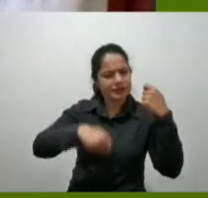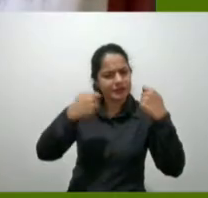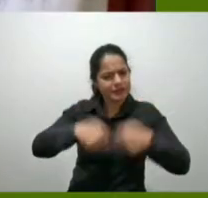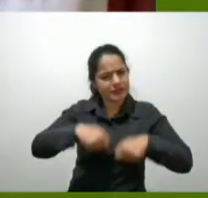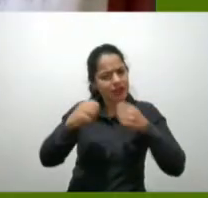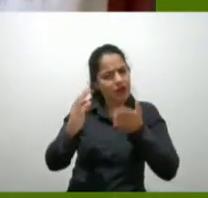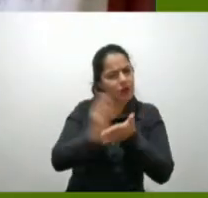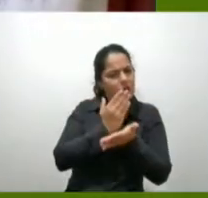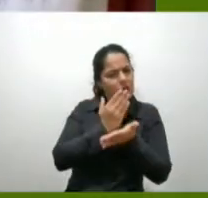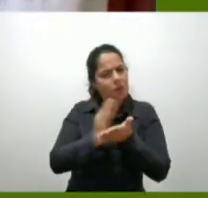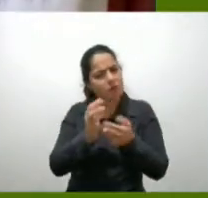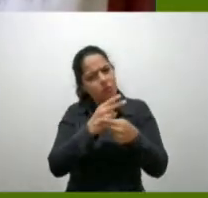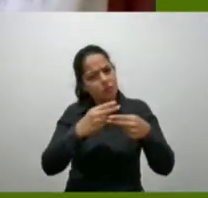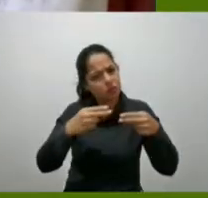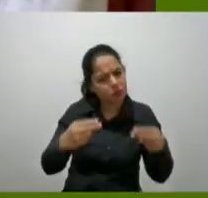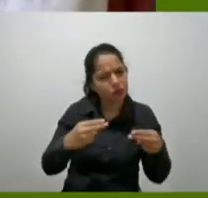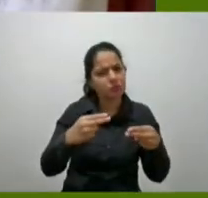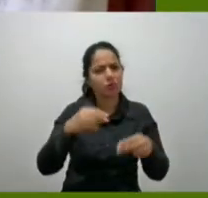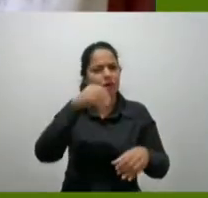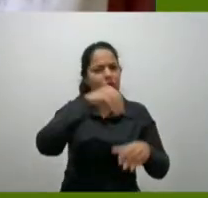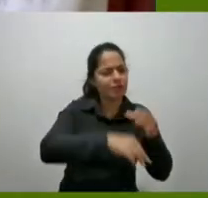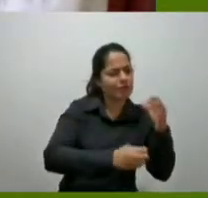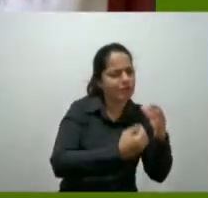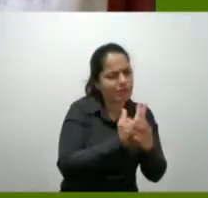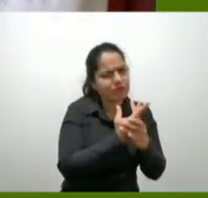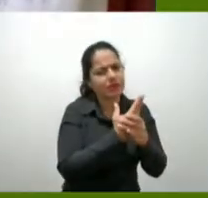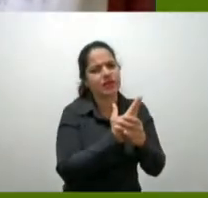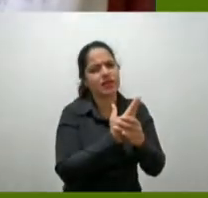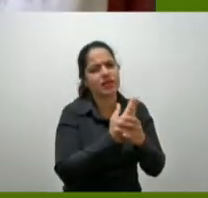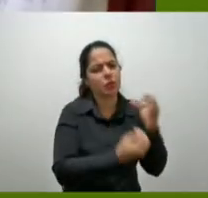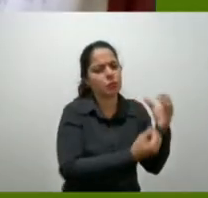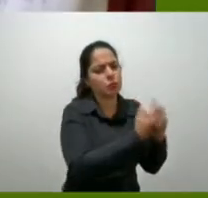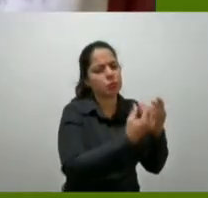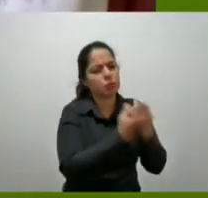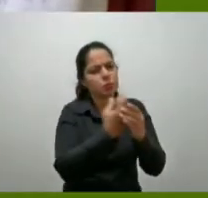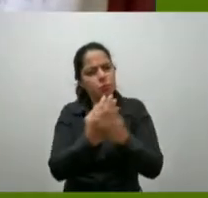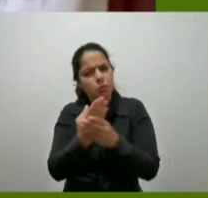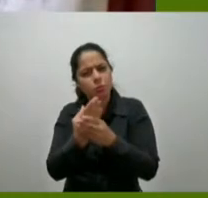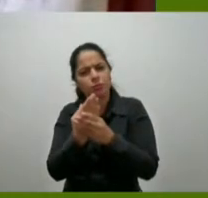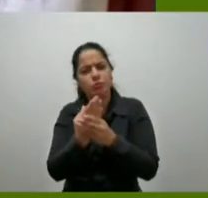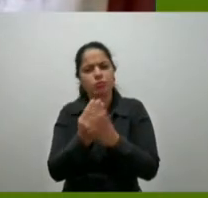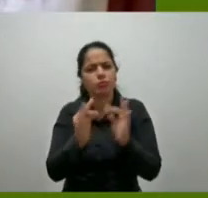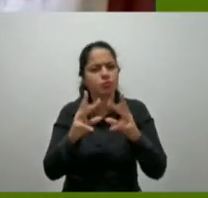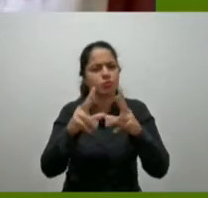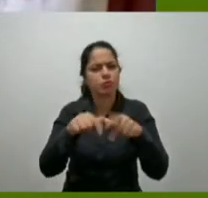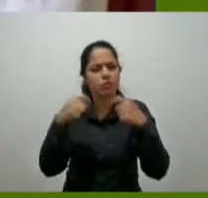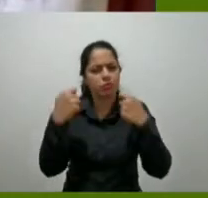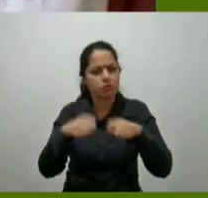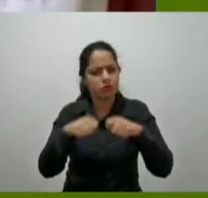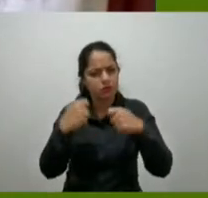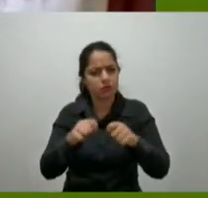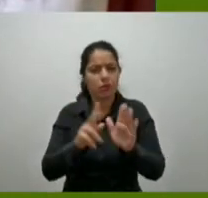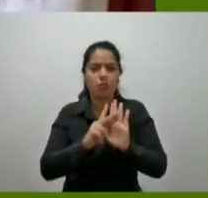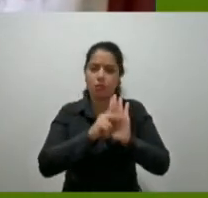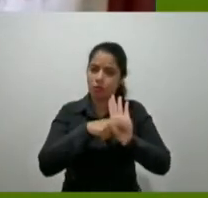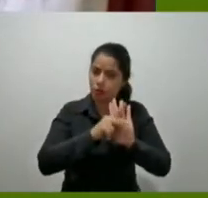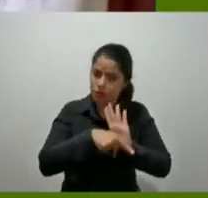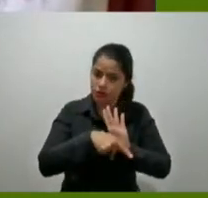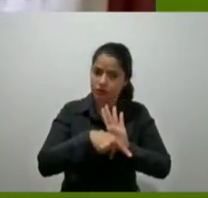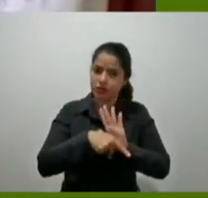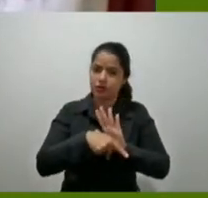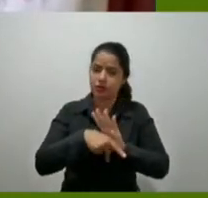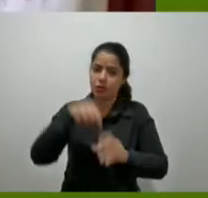criar um viveiro, criar todas as infraestruturas para manter um projeto. E, aos poucos, nós fomos ver que nós